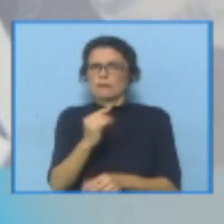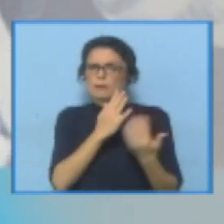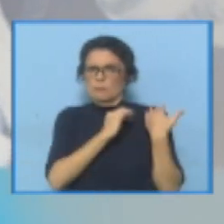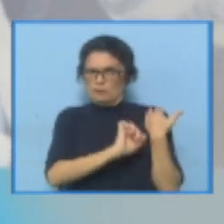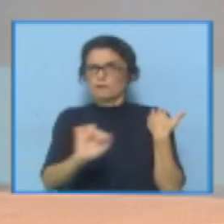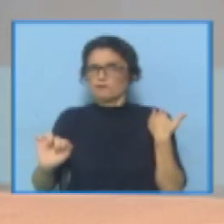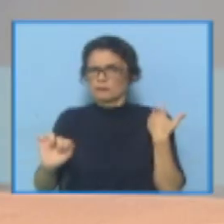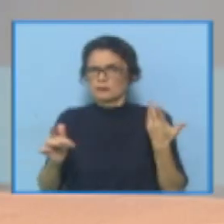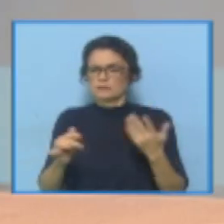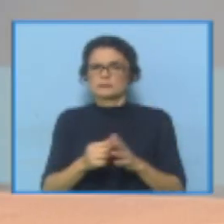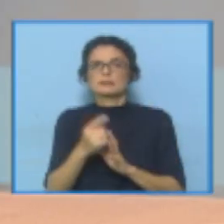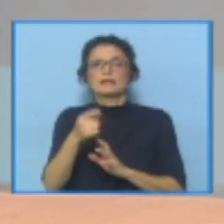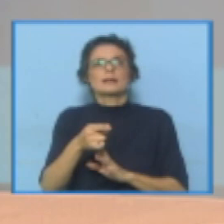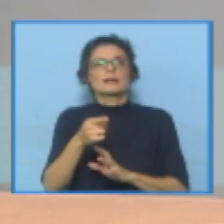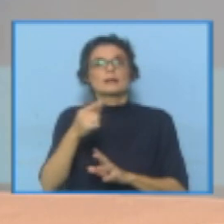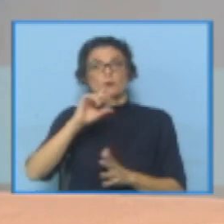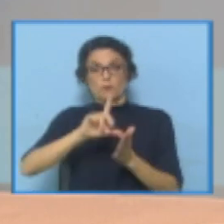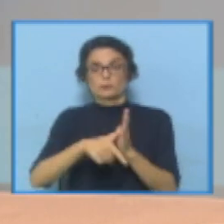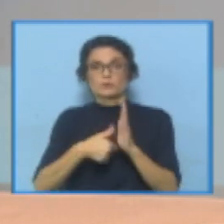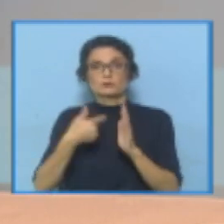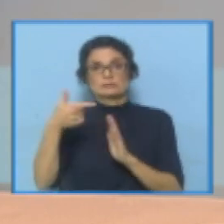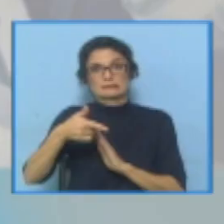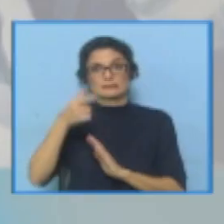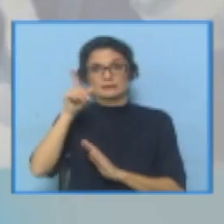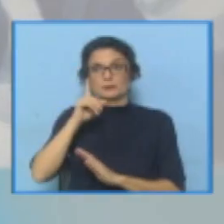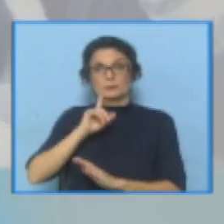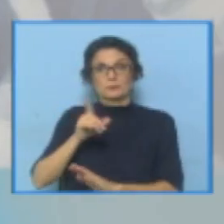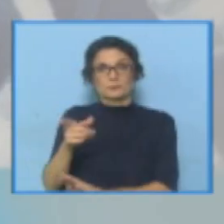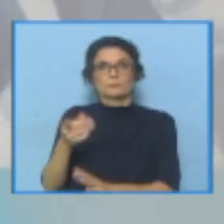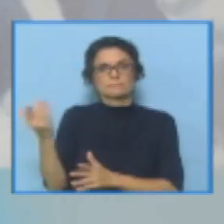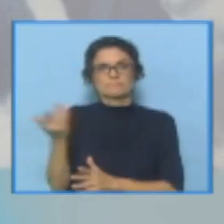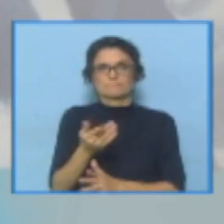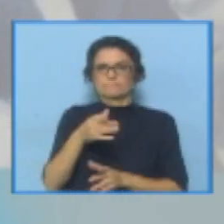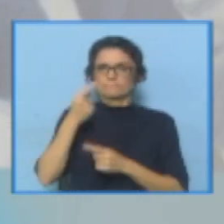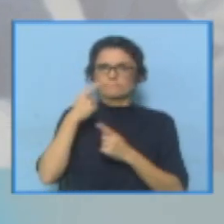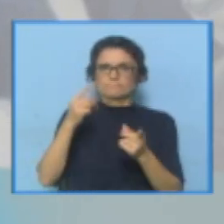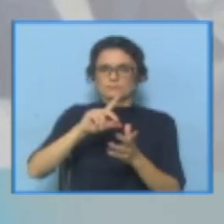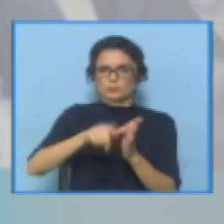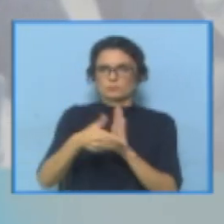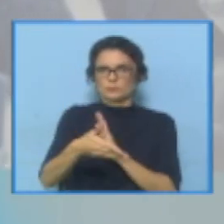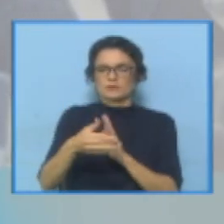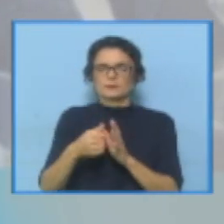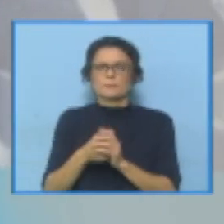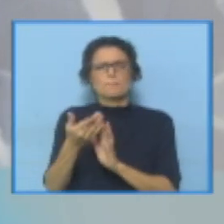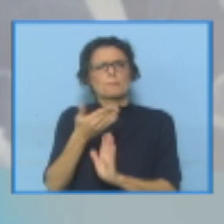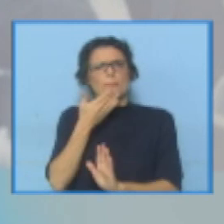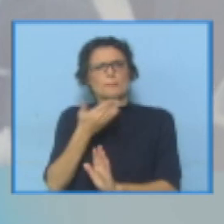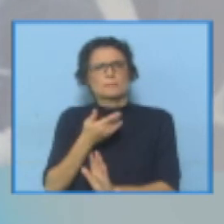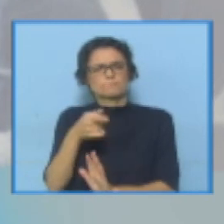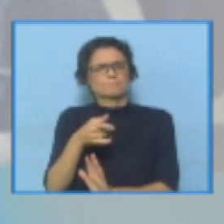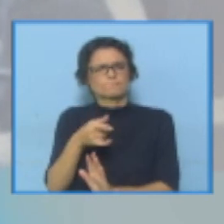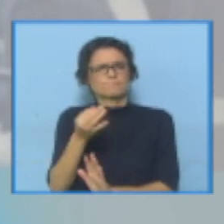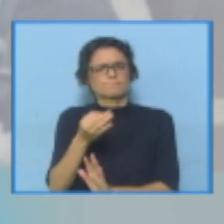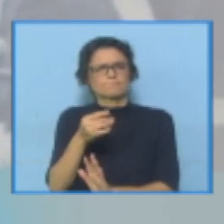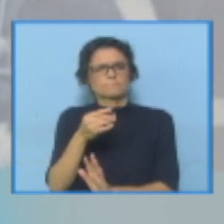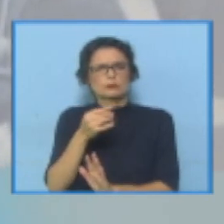connosco para apresentar este projeto. Muito boa tarde, obrigado antes de mais por estar connosco e pedir-lhe que nos contextualizassem